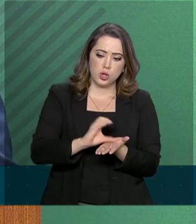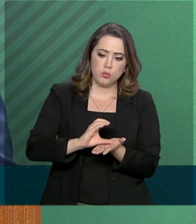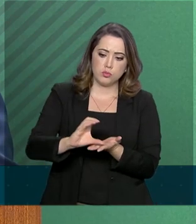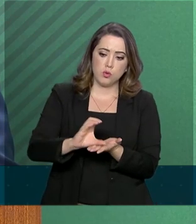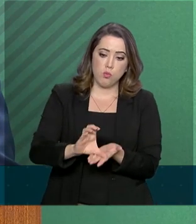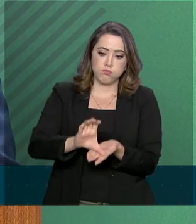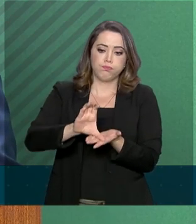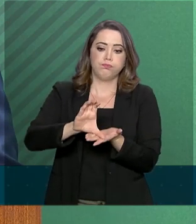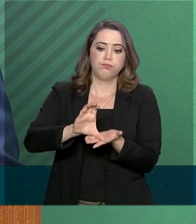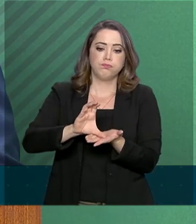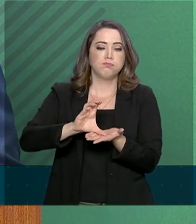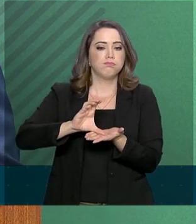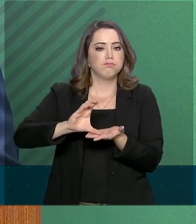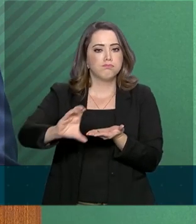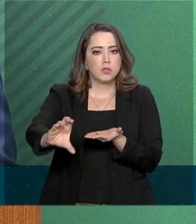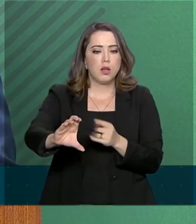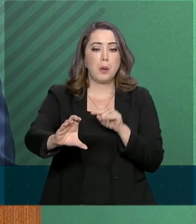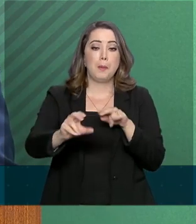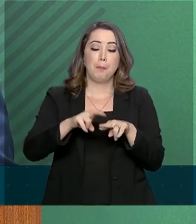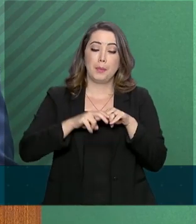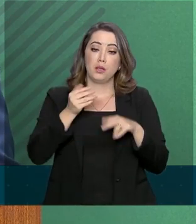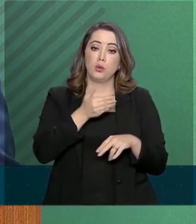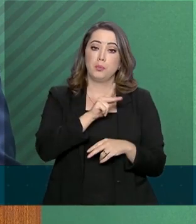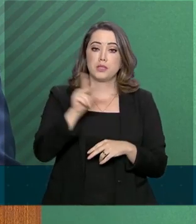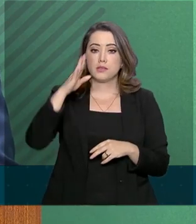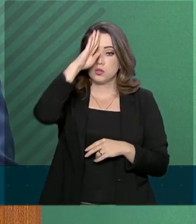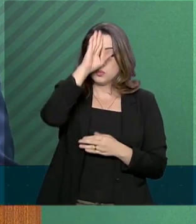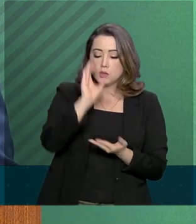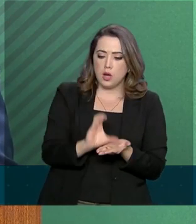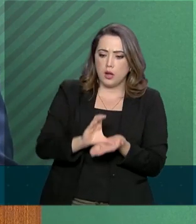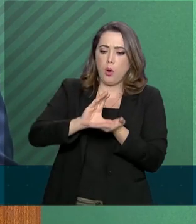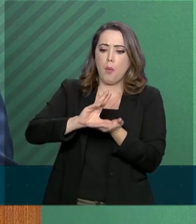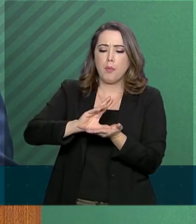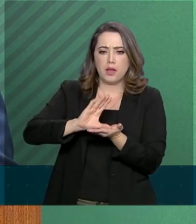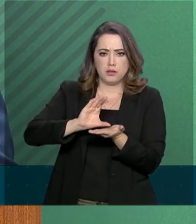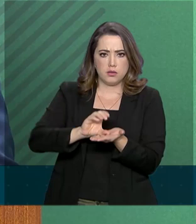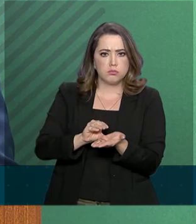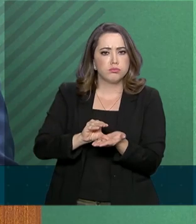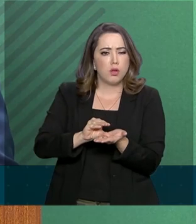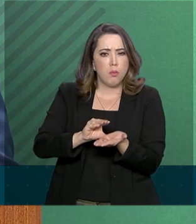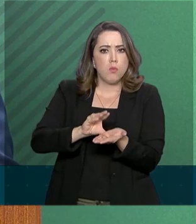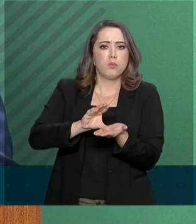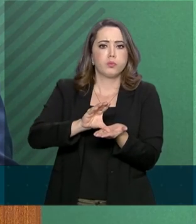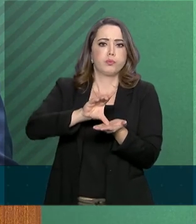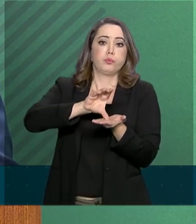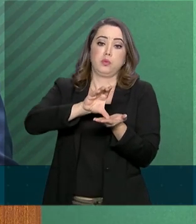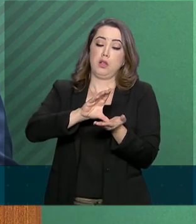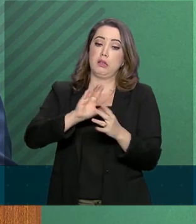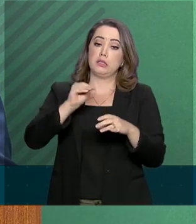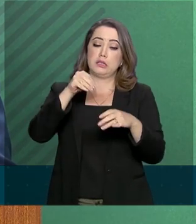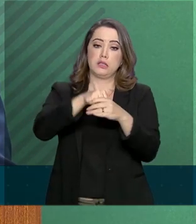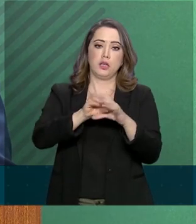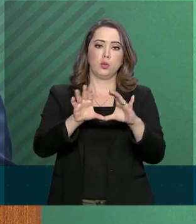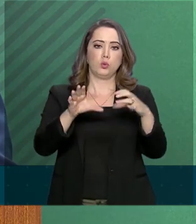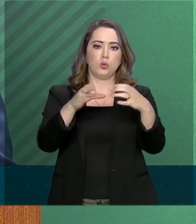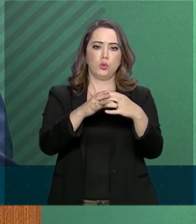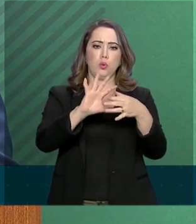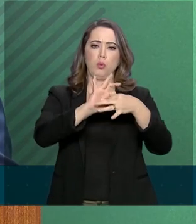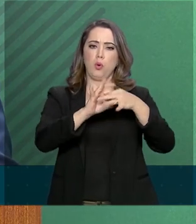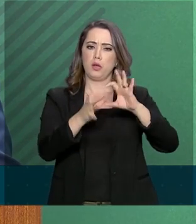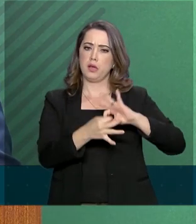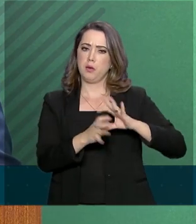pelo governo do presidente jair bolsonaro dentro do contexto do programa olímpico brasileiro